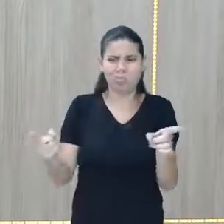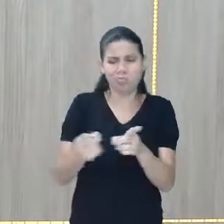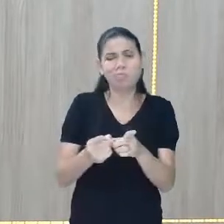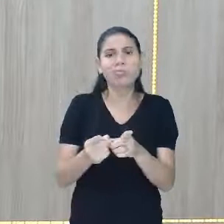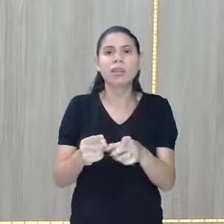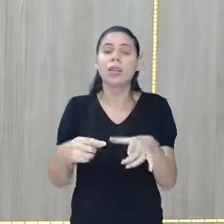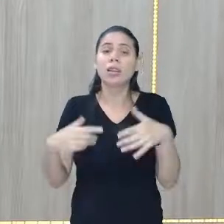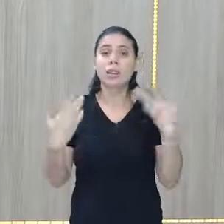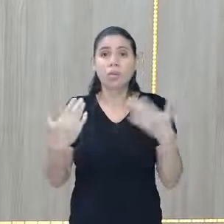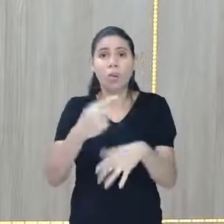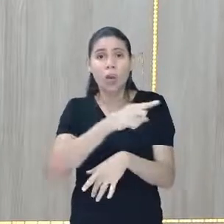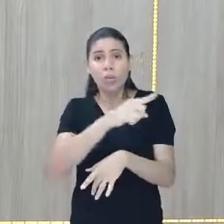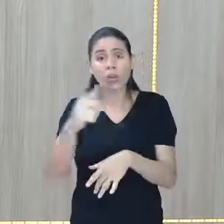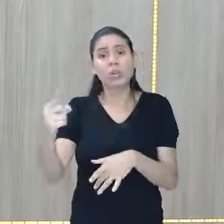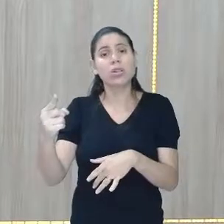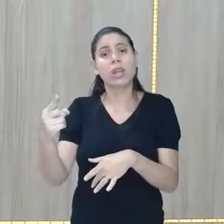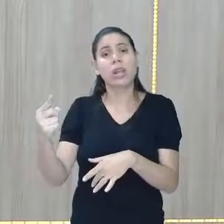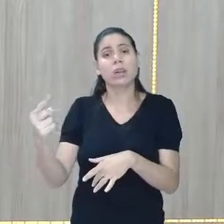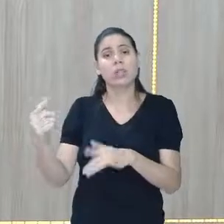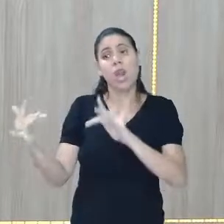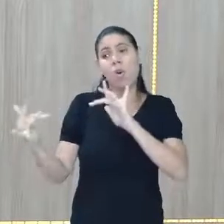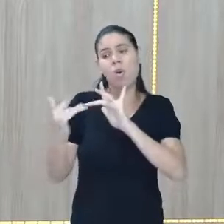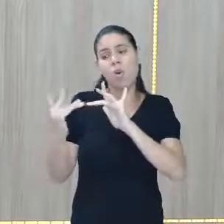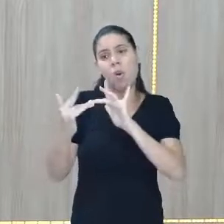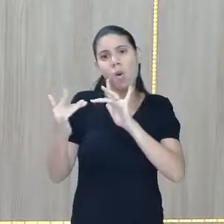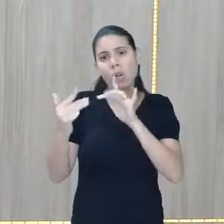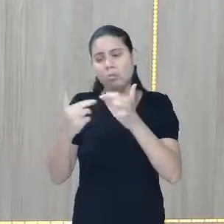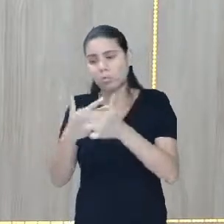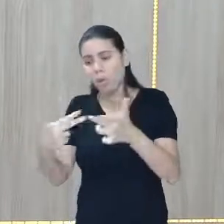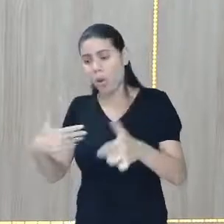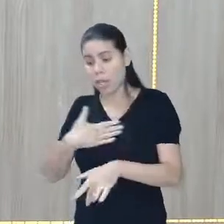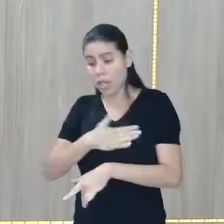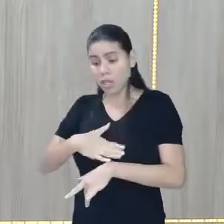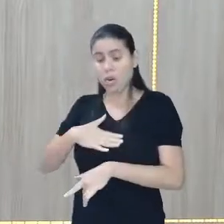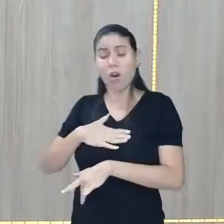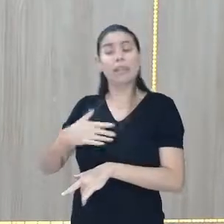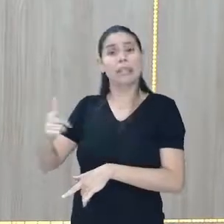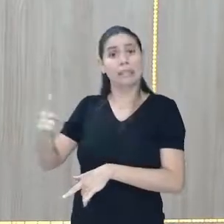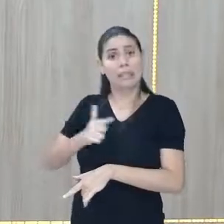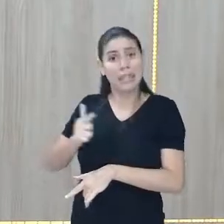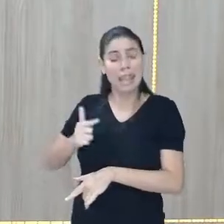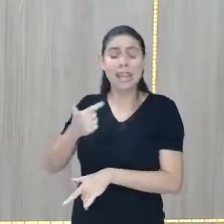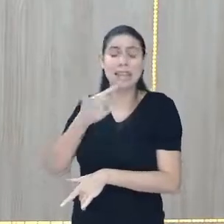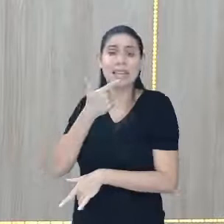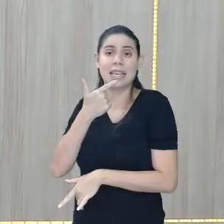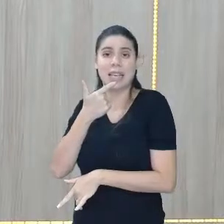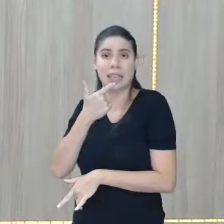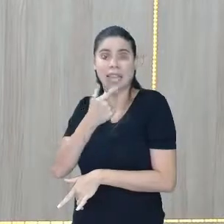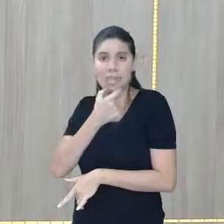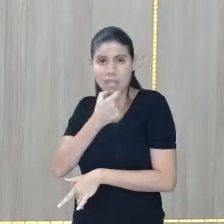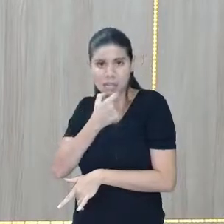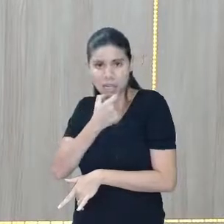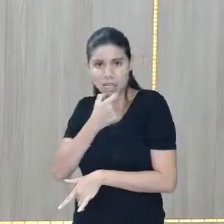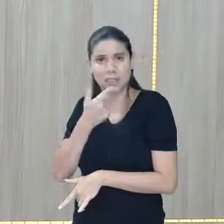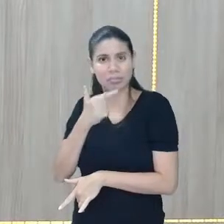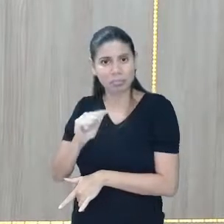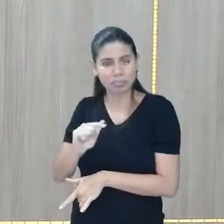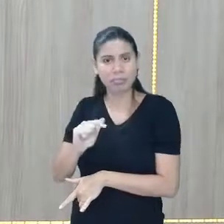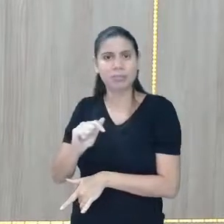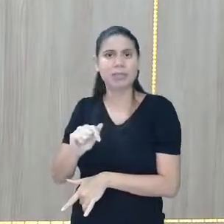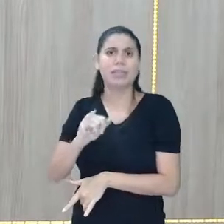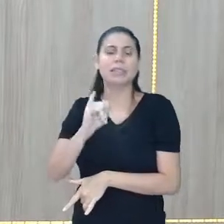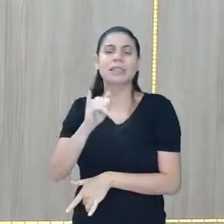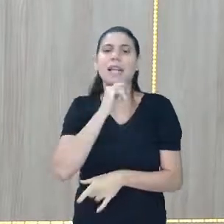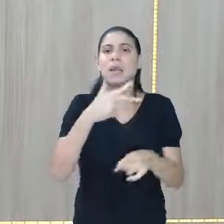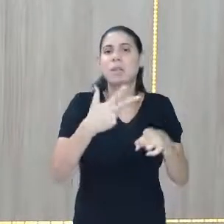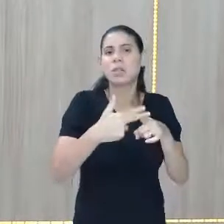se relacionar cada vez mais com coisa que você gosta, que tem a língua inglesa. Então, você gosta de séries? Assiste séries com áudio